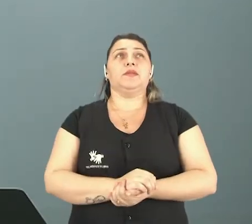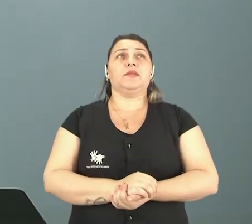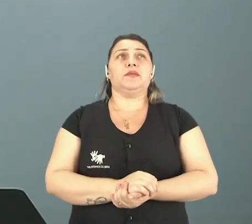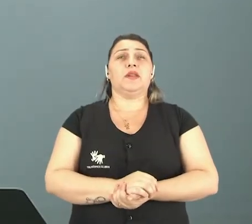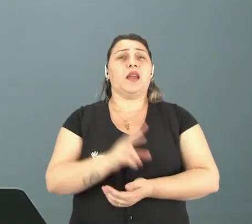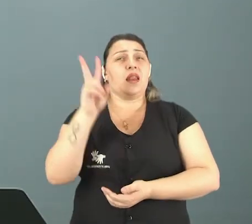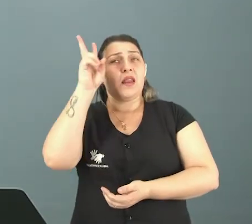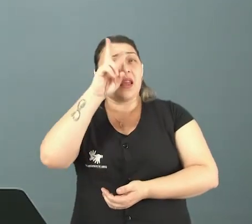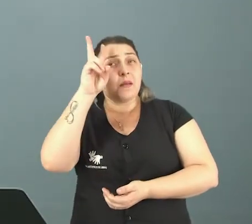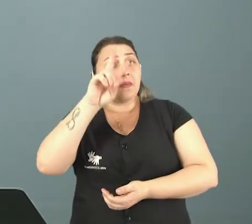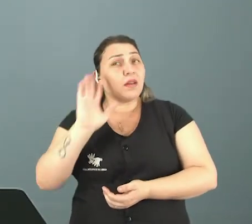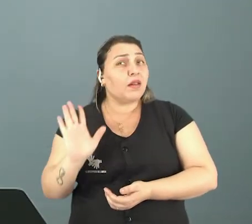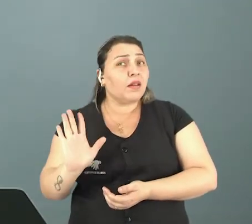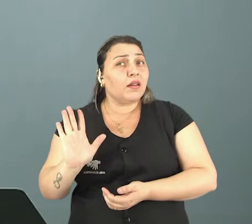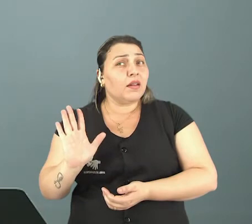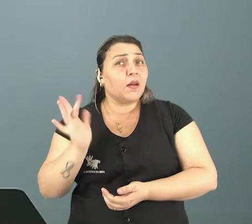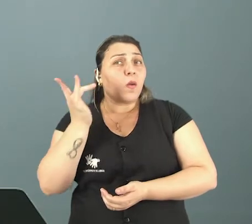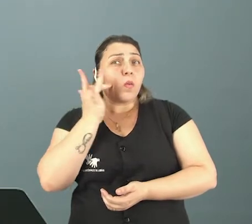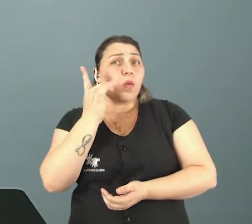quem lembra?